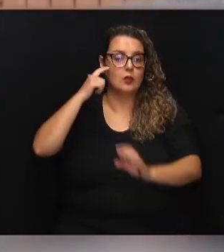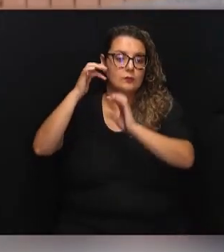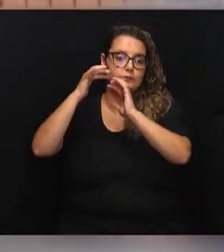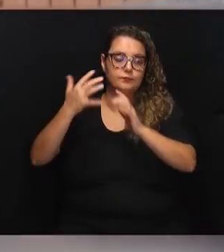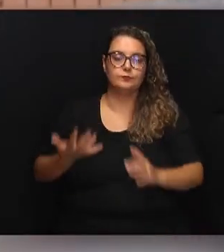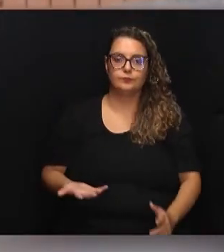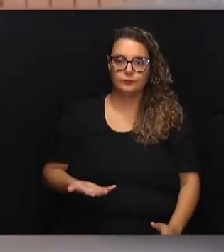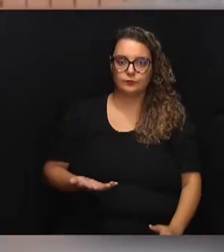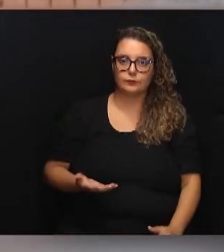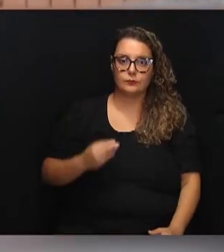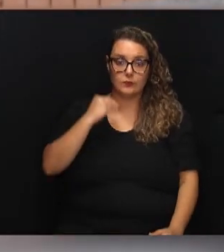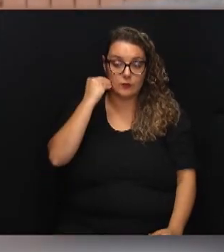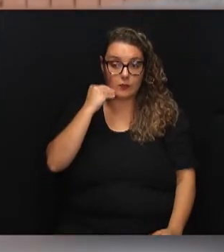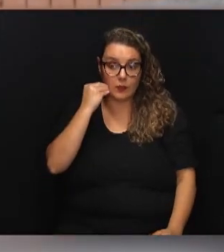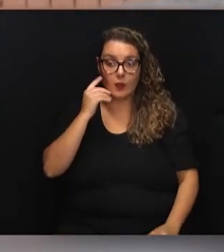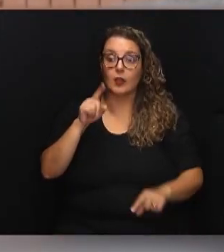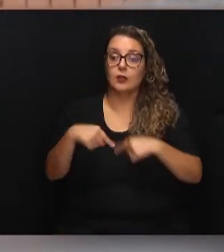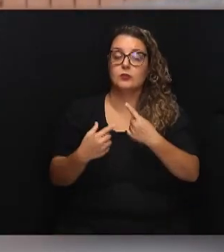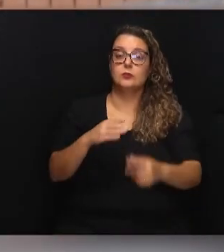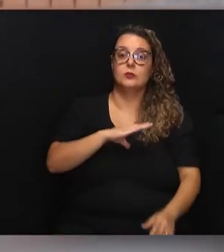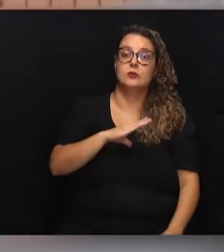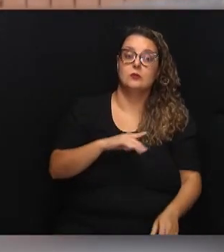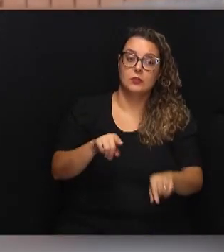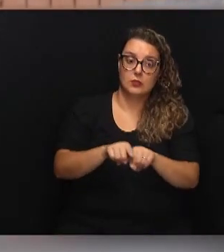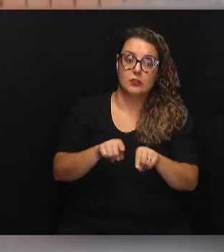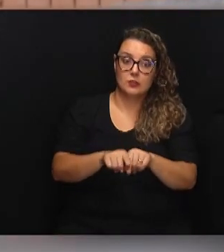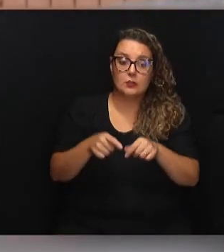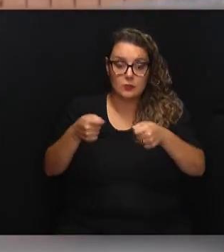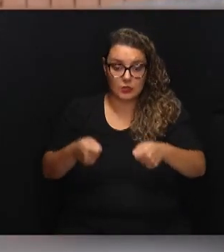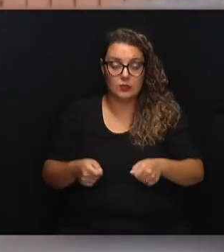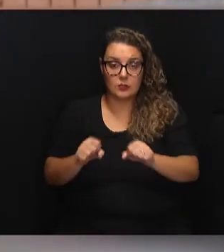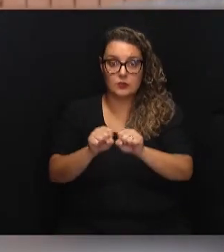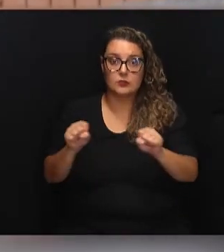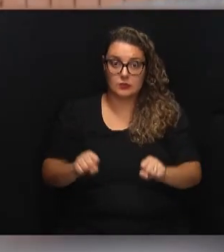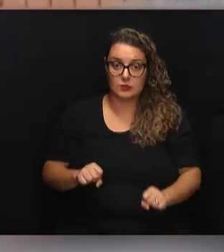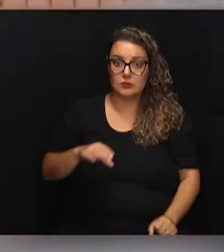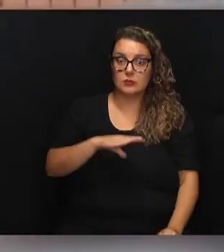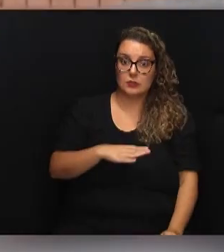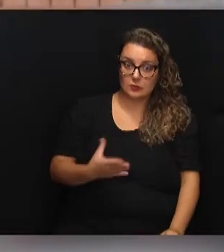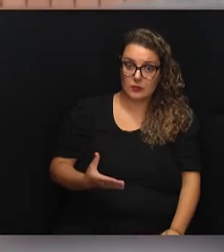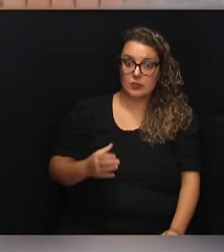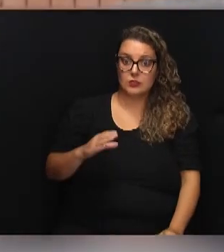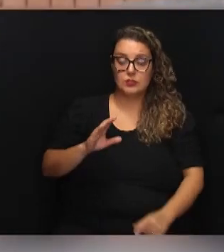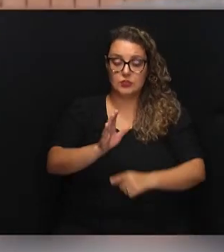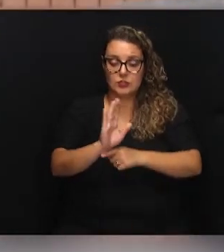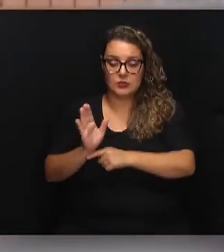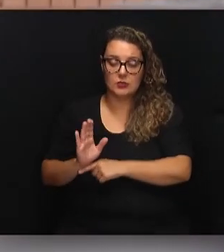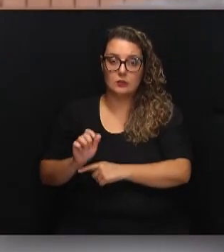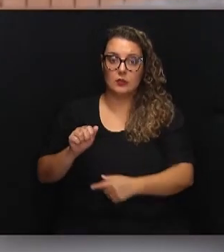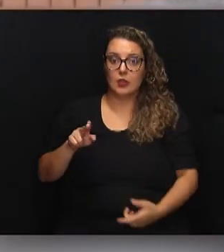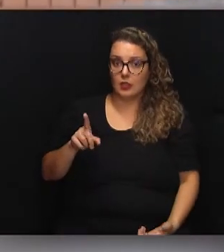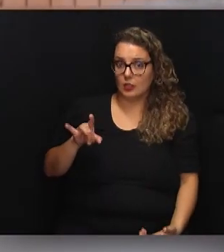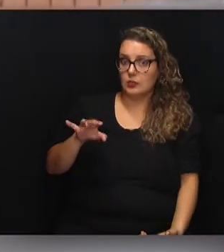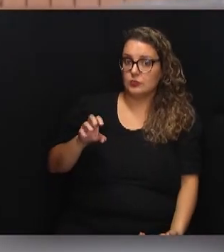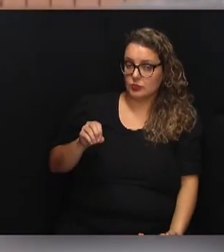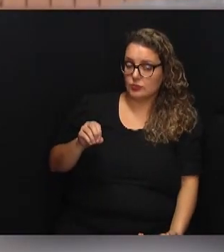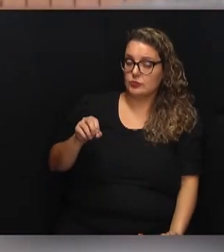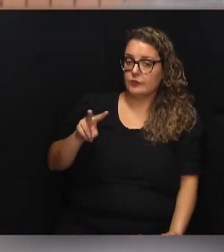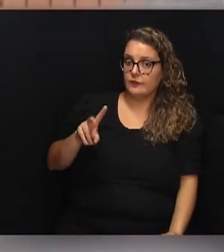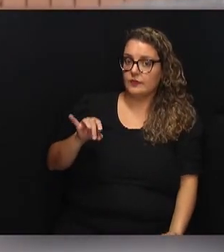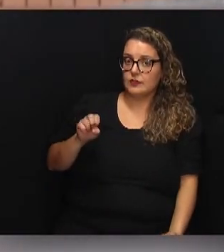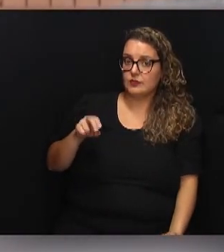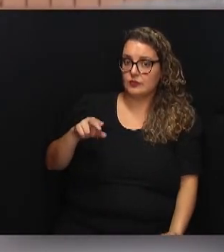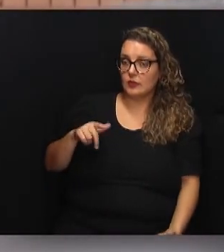em experiências de outros municípios que também já constituíram seus sistemas municipais de cinema, de audiovisual. Enfim, é um